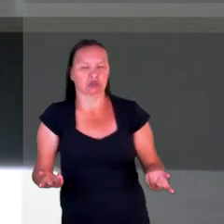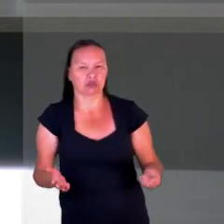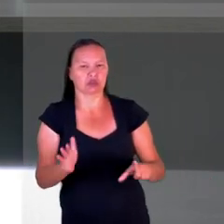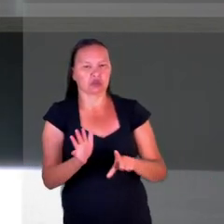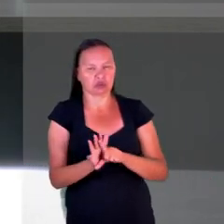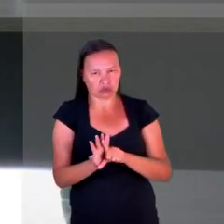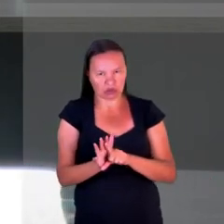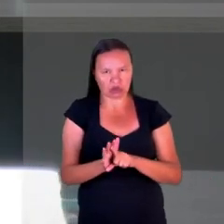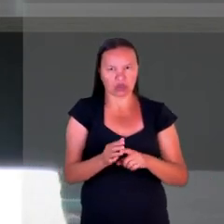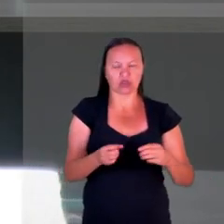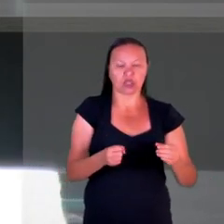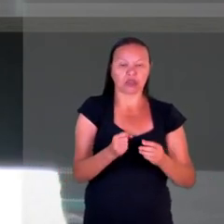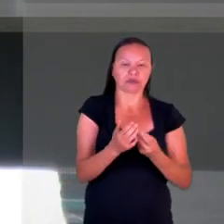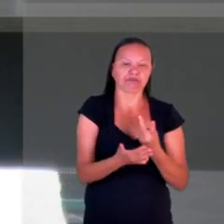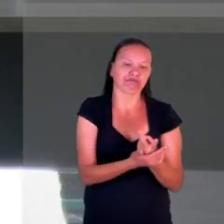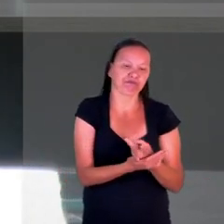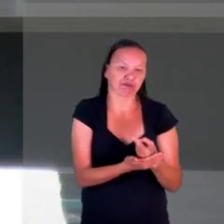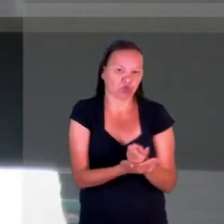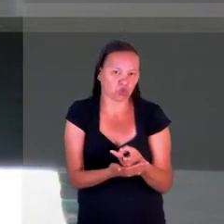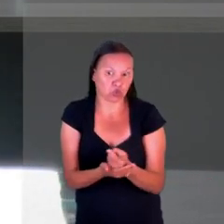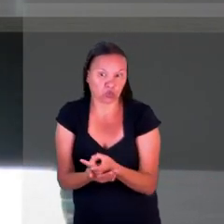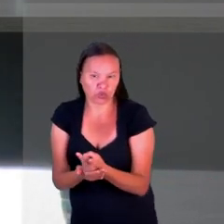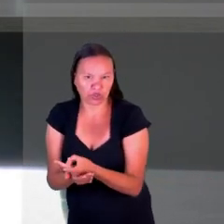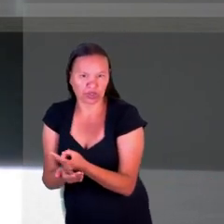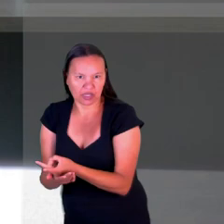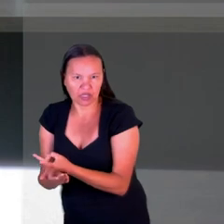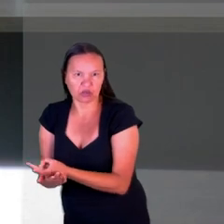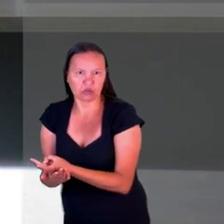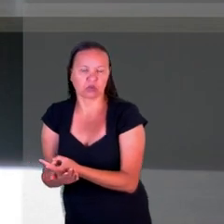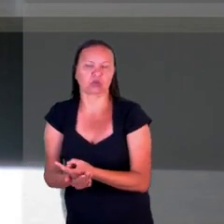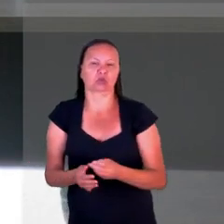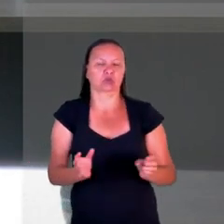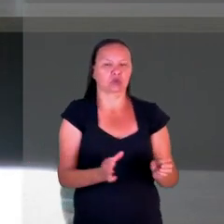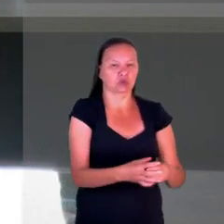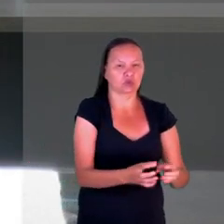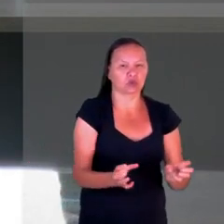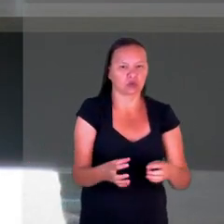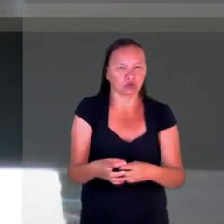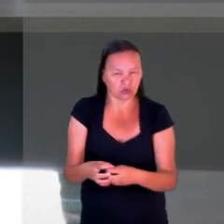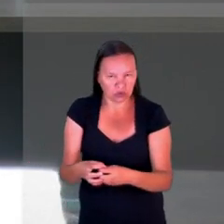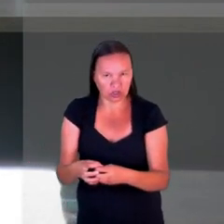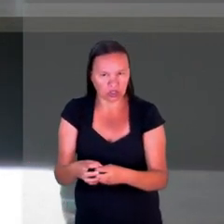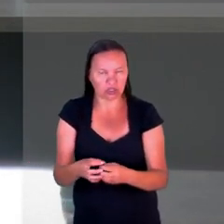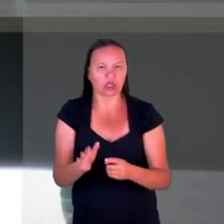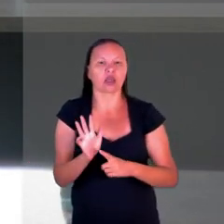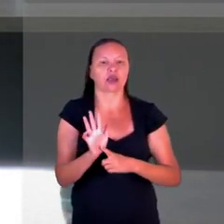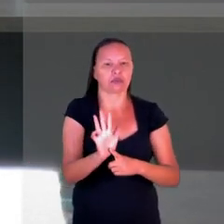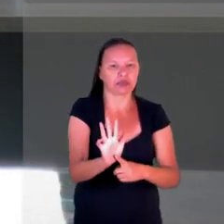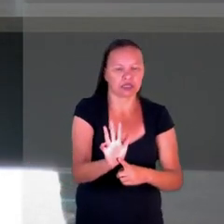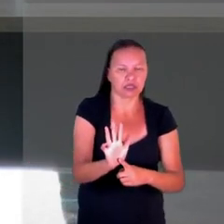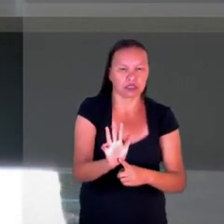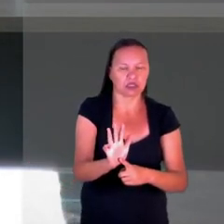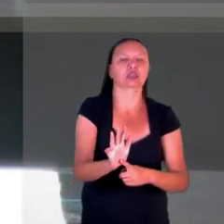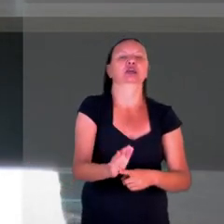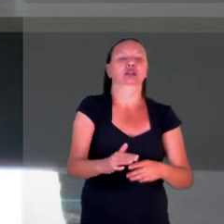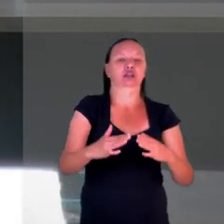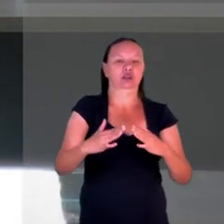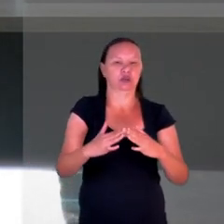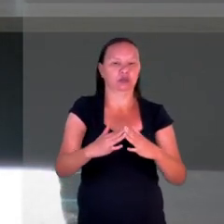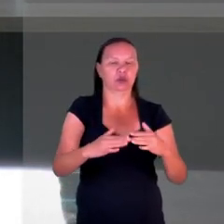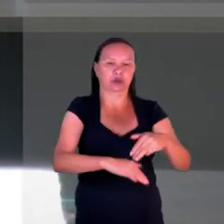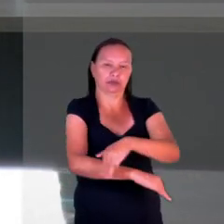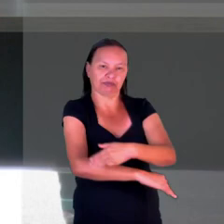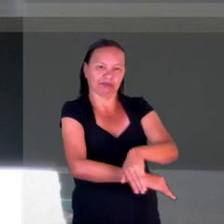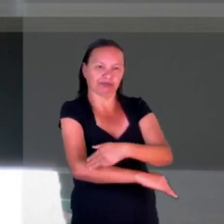disse os o o Samuel aqui representando os moradores em situação de rua eh não são política